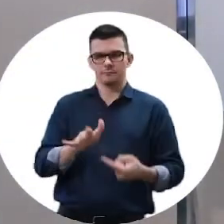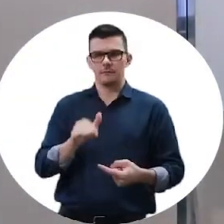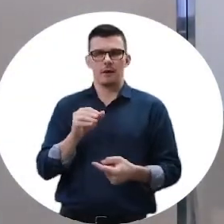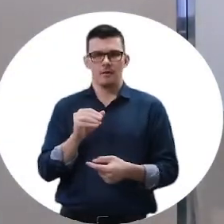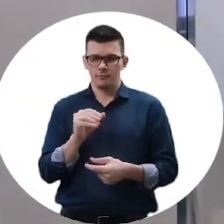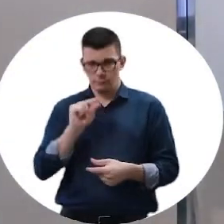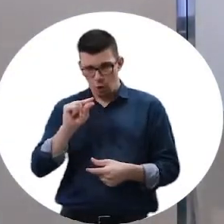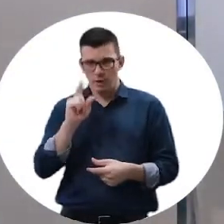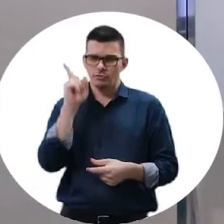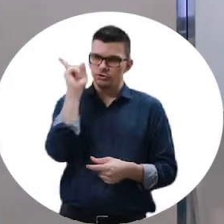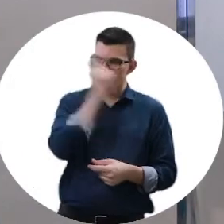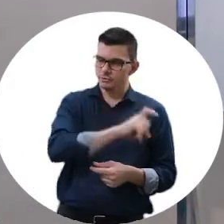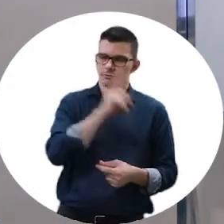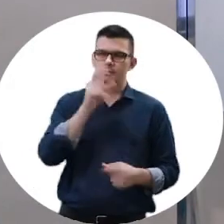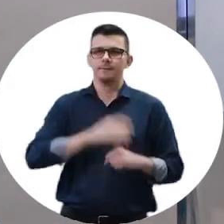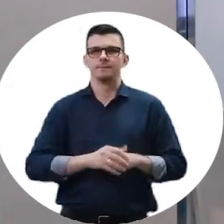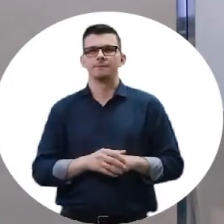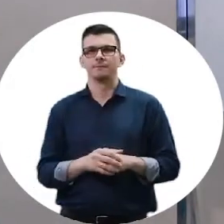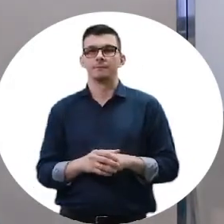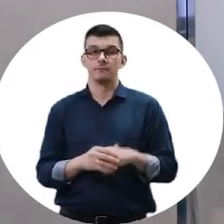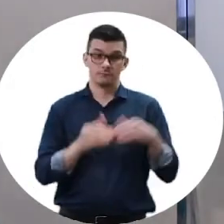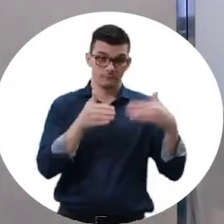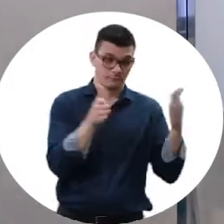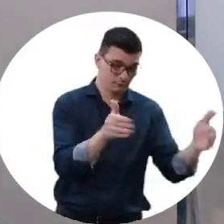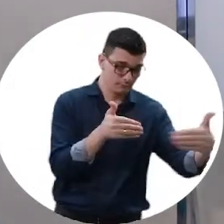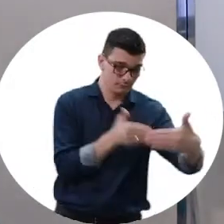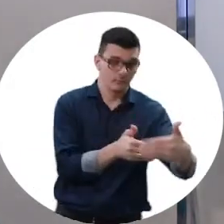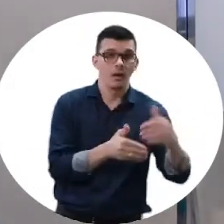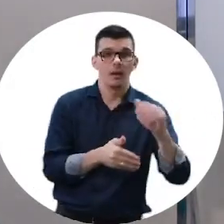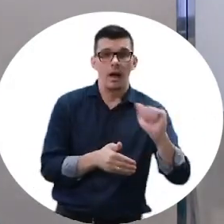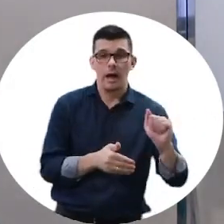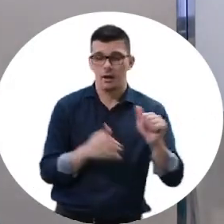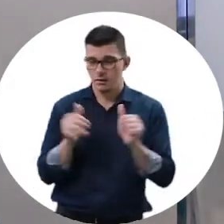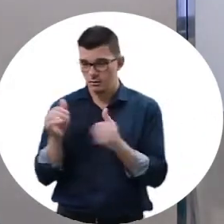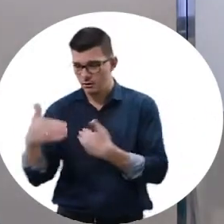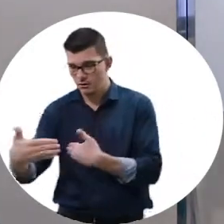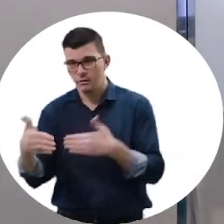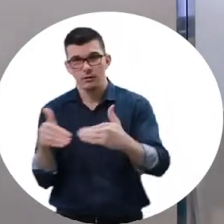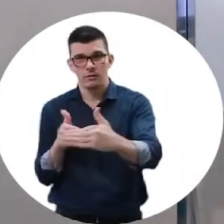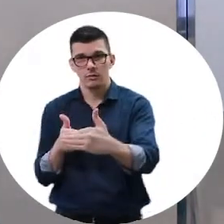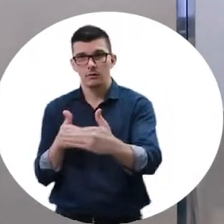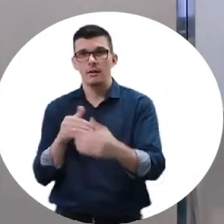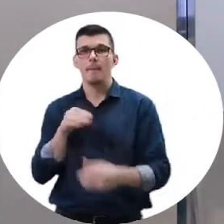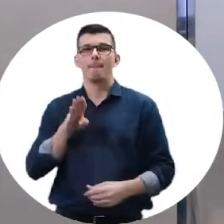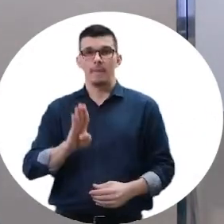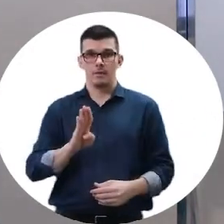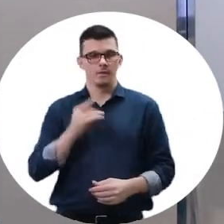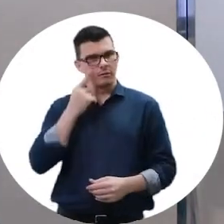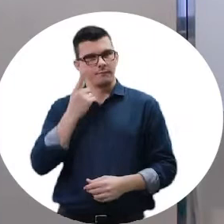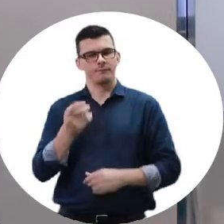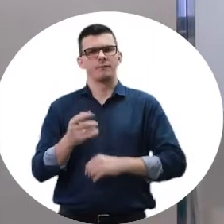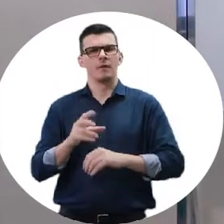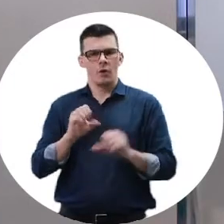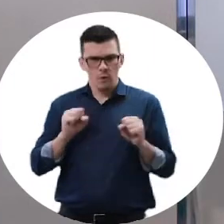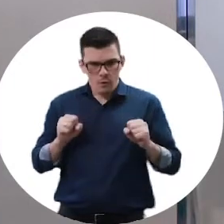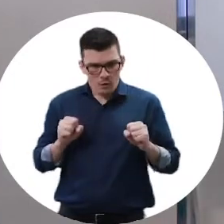colocar dois blocos. Bloco A, bloco B. E vou fazer